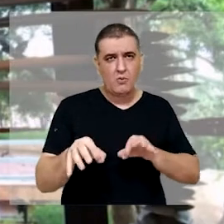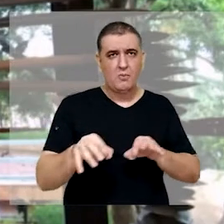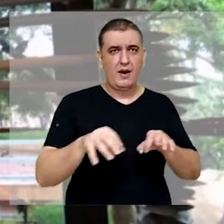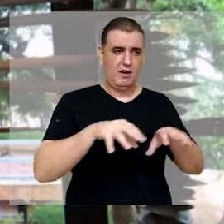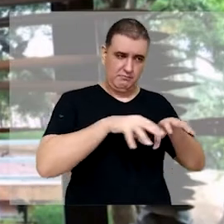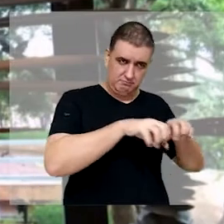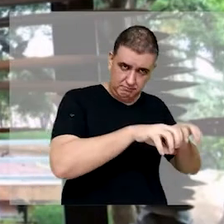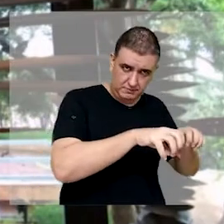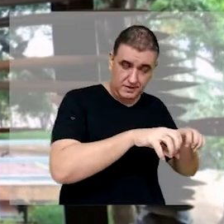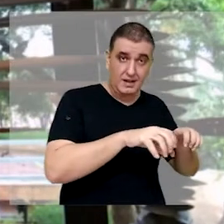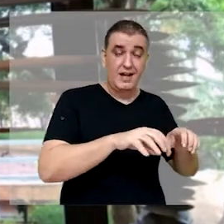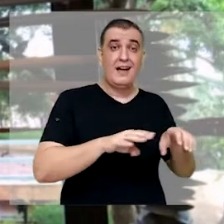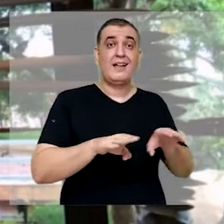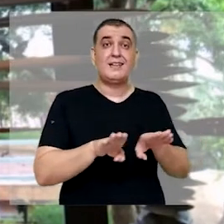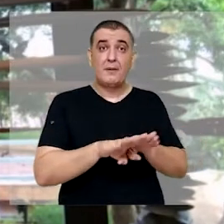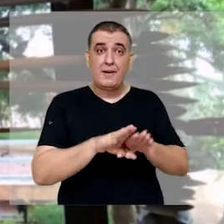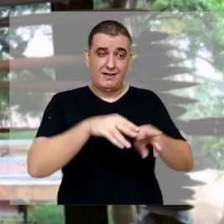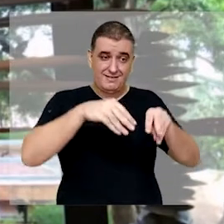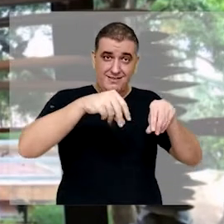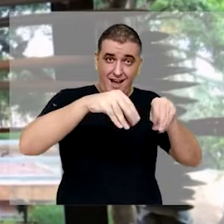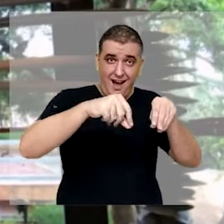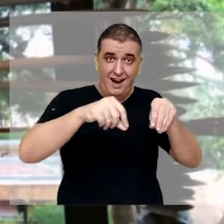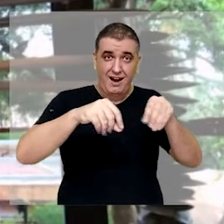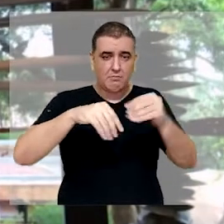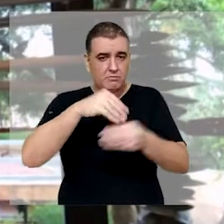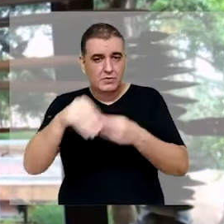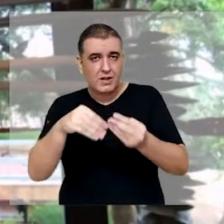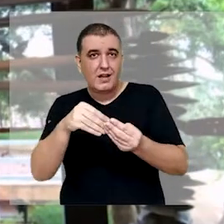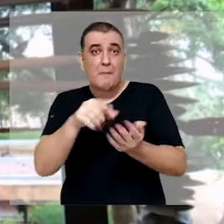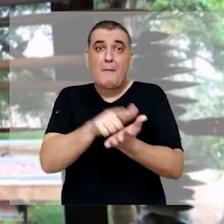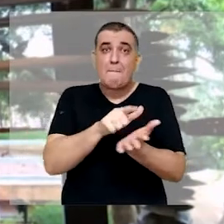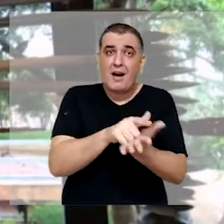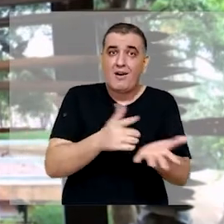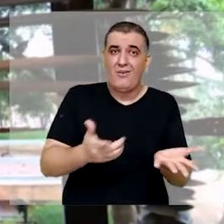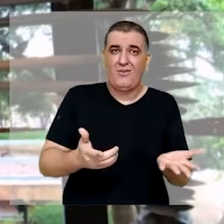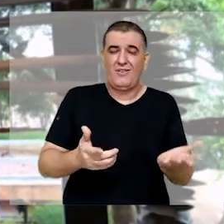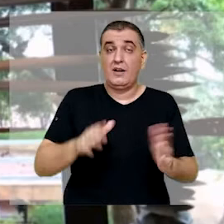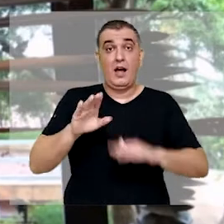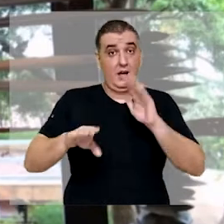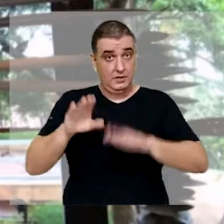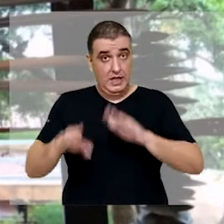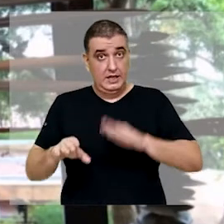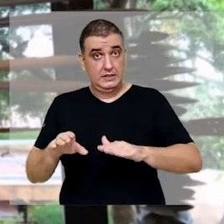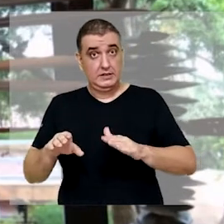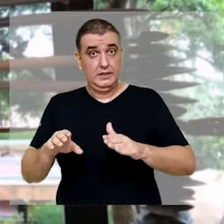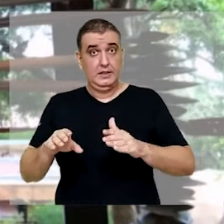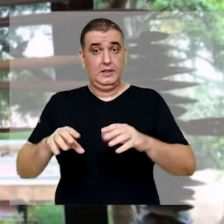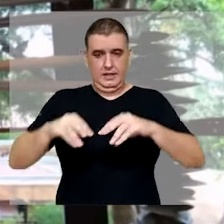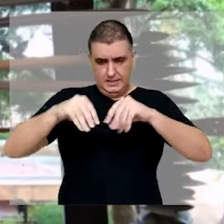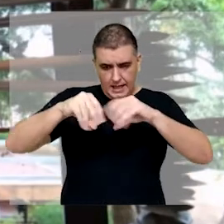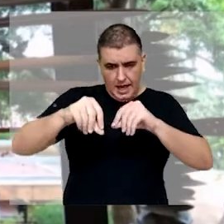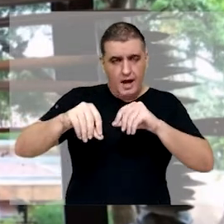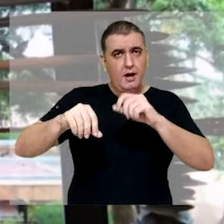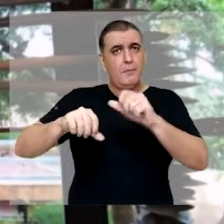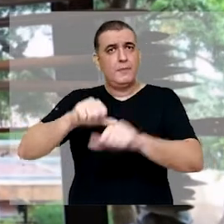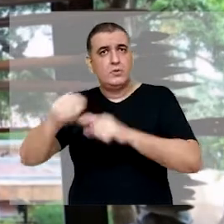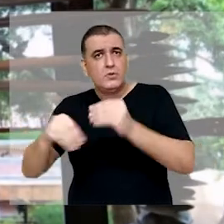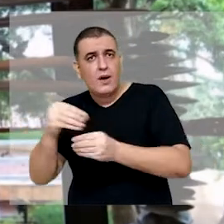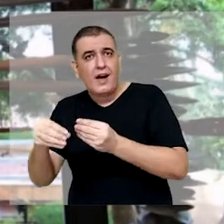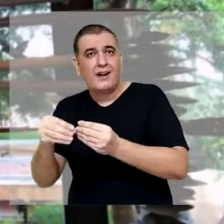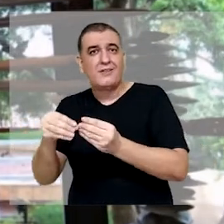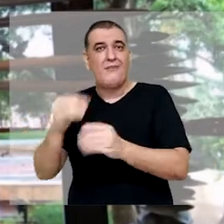mais plasticidade. Em alguns momentos eu coloco limalha de ferro, que dá uns